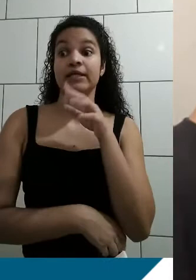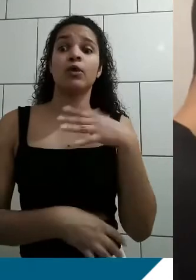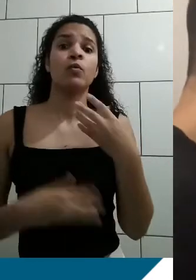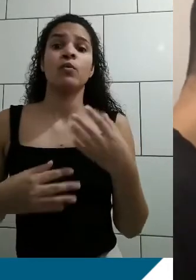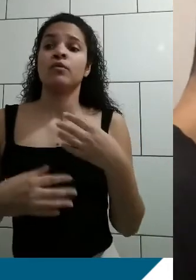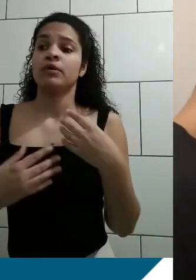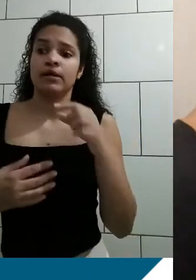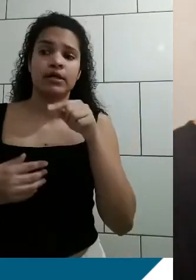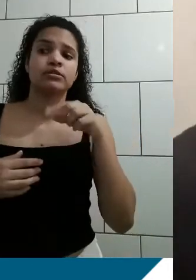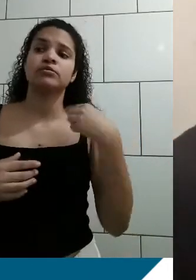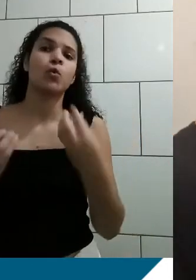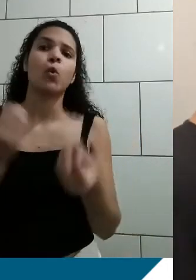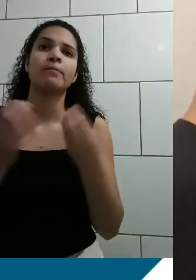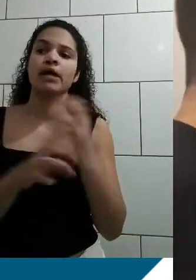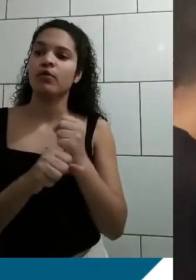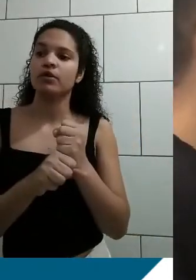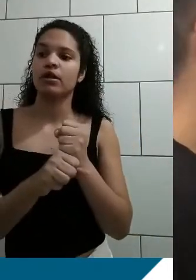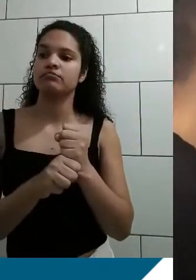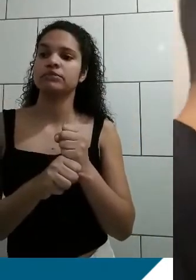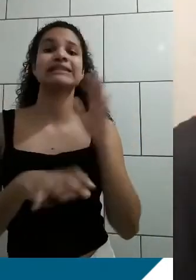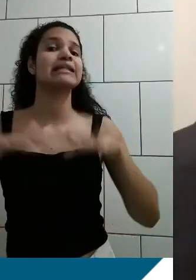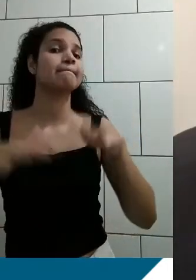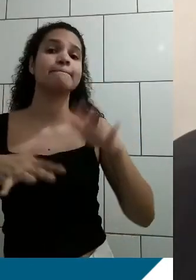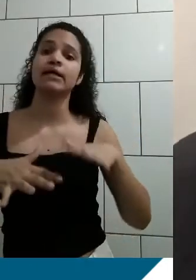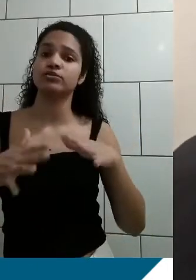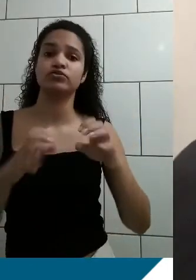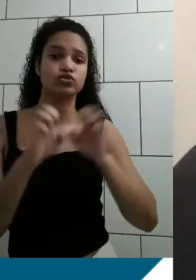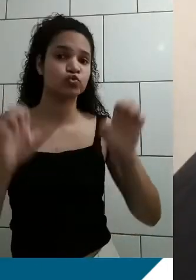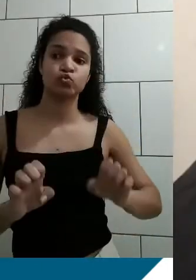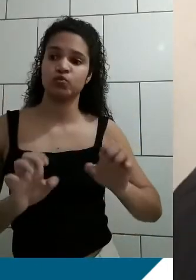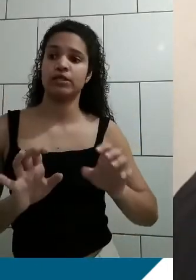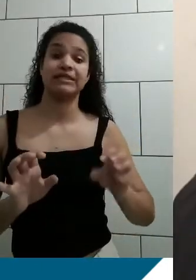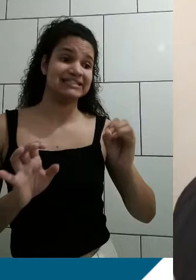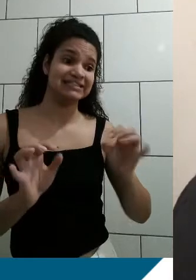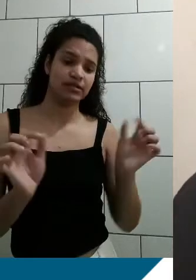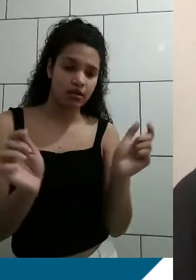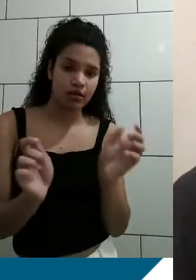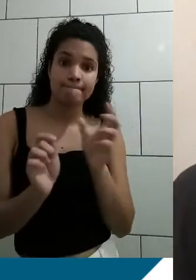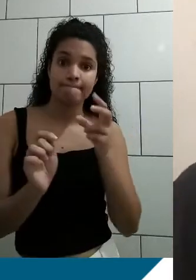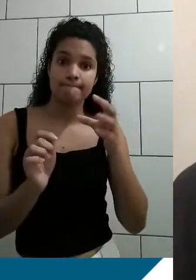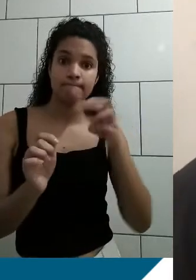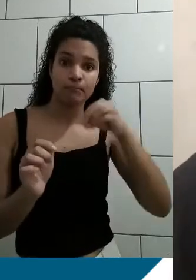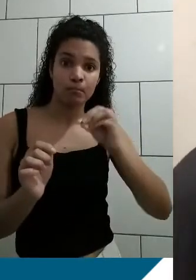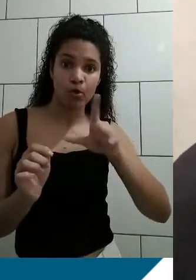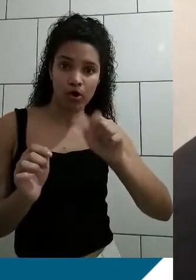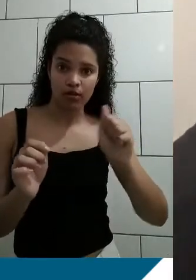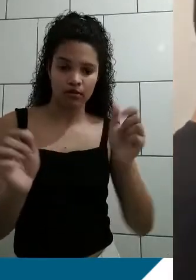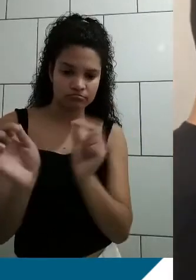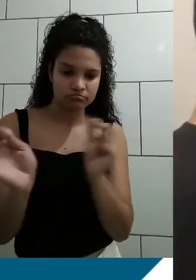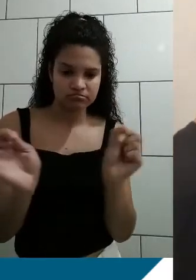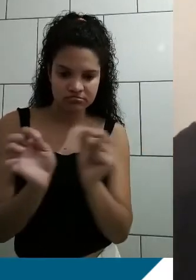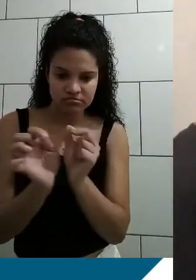exemplo. Então, nós temos, para entender esse capítulo, basicamente que compreender essas três formas aqui,